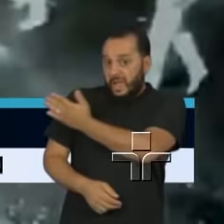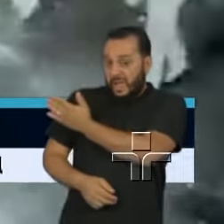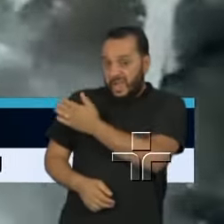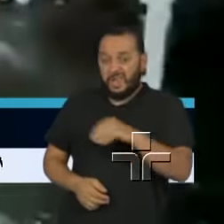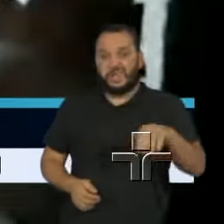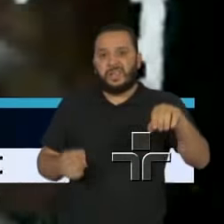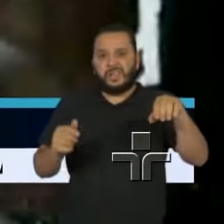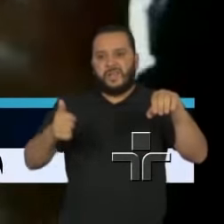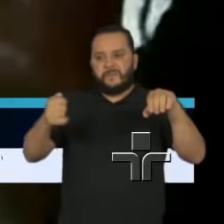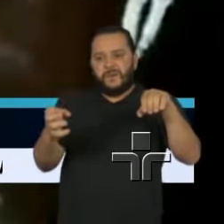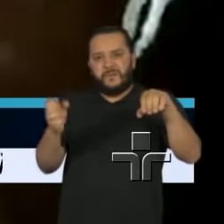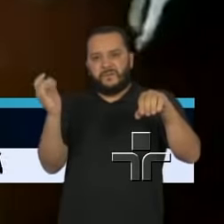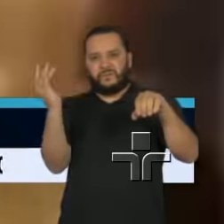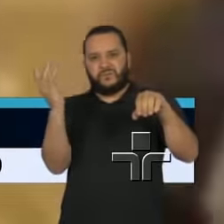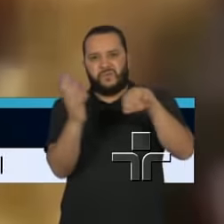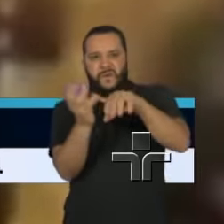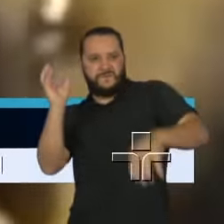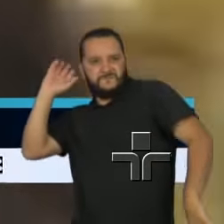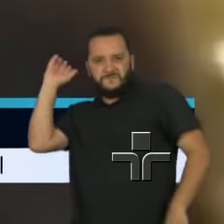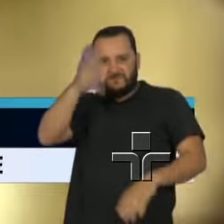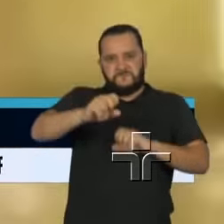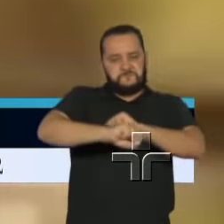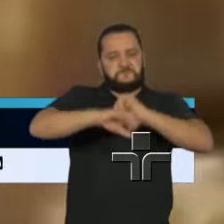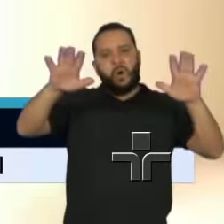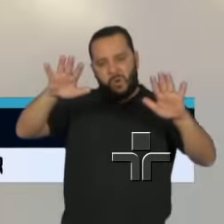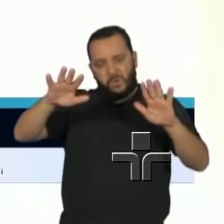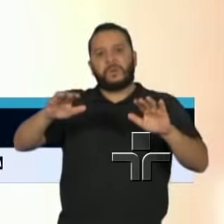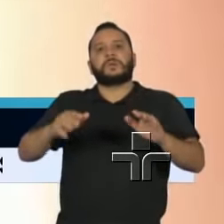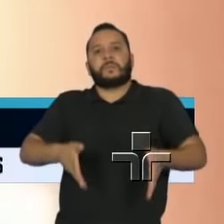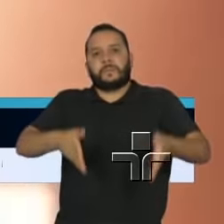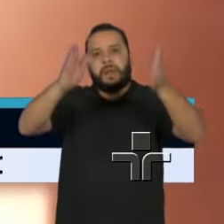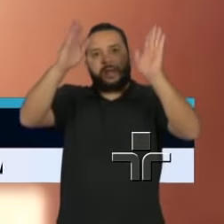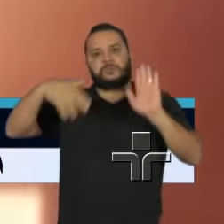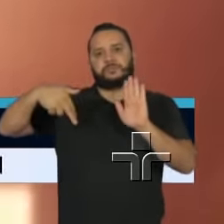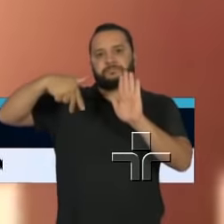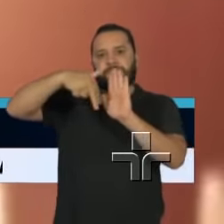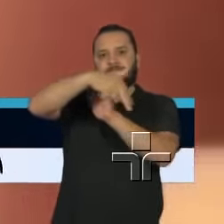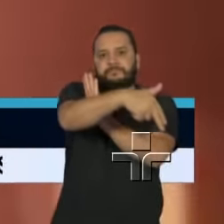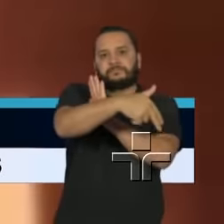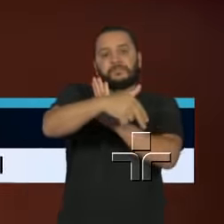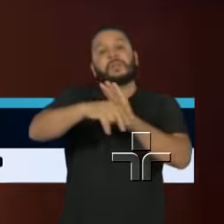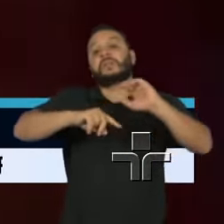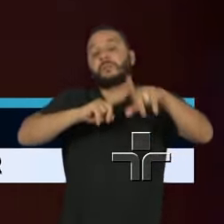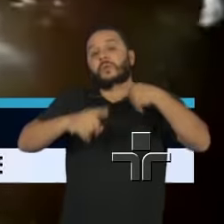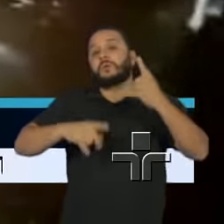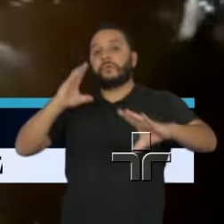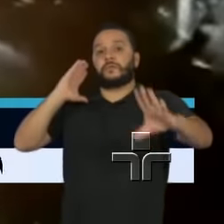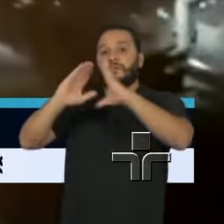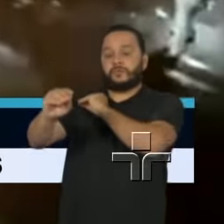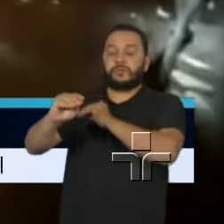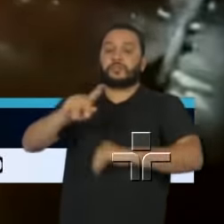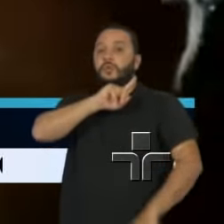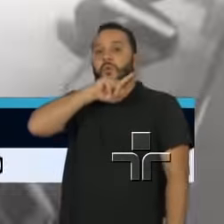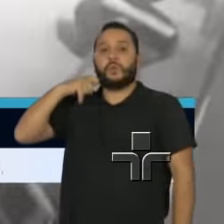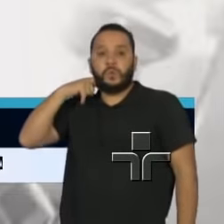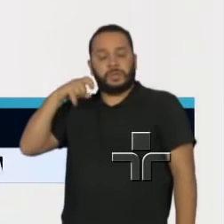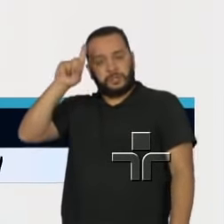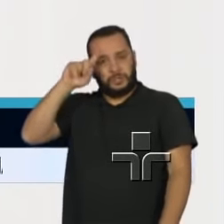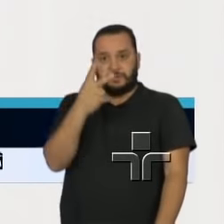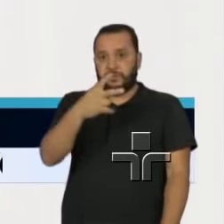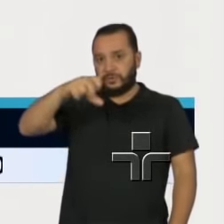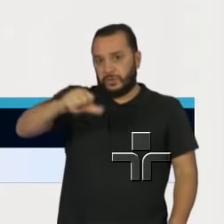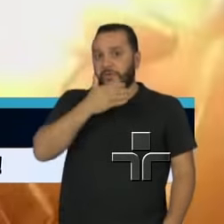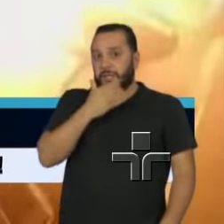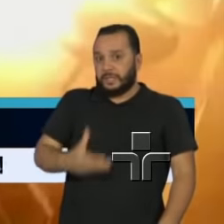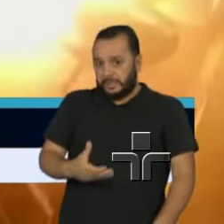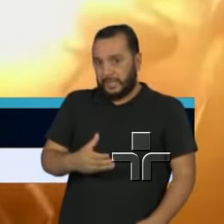Molotov na véspera do Natal na sede da produtora da Porta dos Fundos fugiu para a Rússia no dia 29 de dezembro, um dia